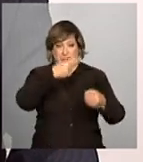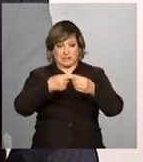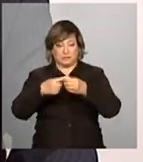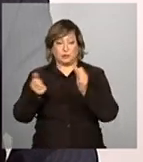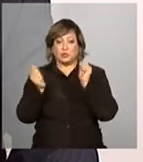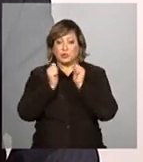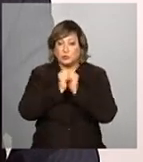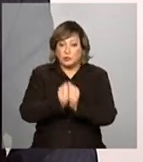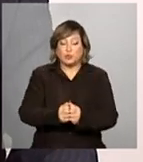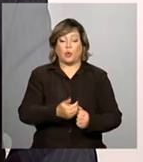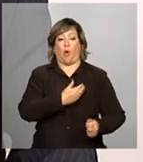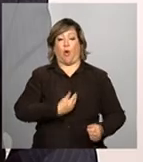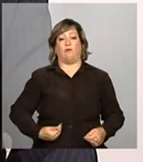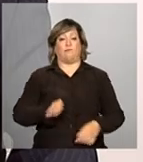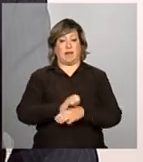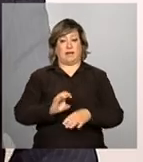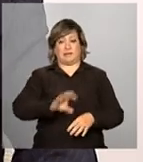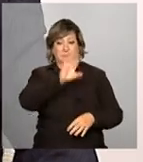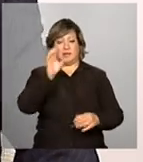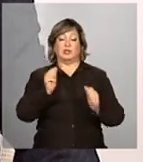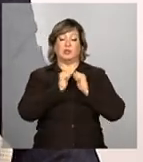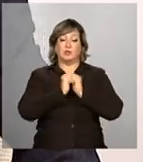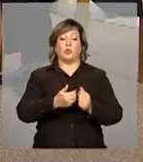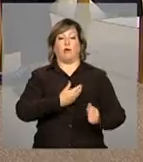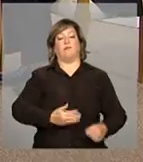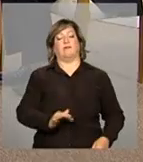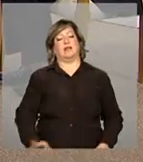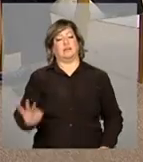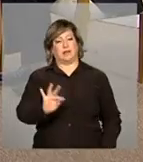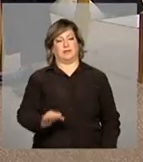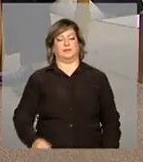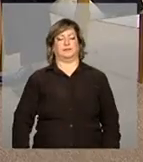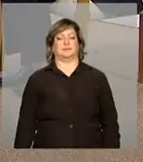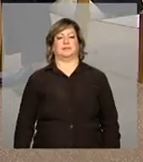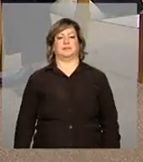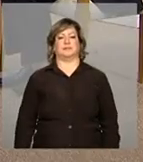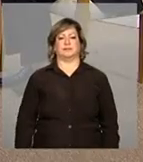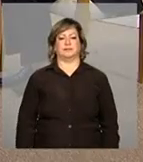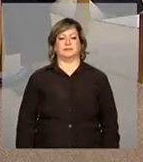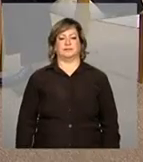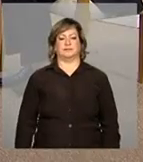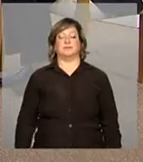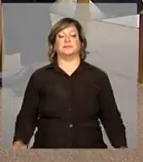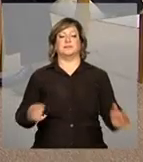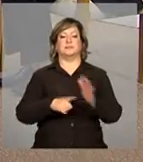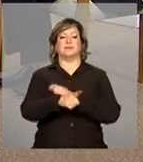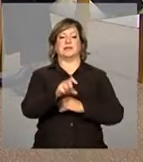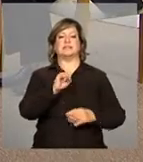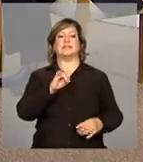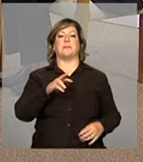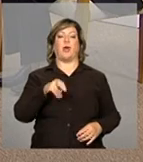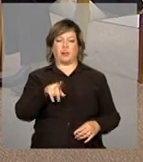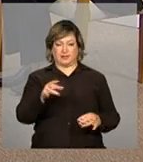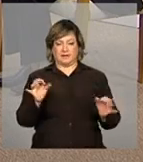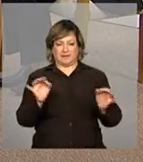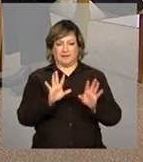junto aos governos estaduais junto ao governo federal Oi Simone com toda essa paixão